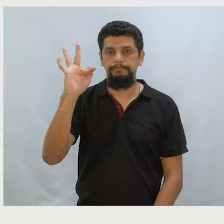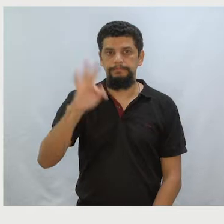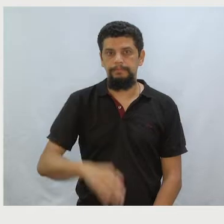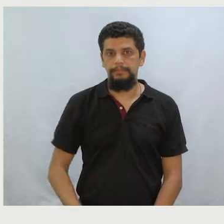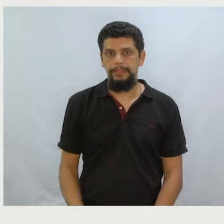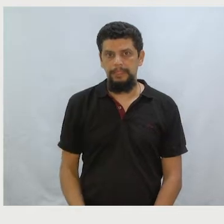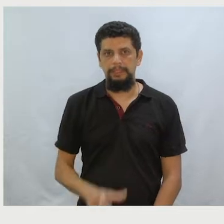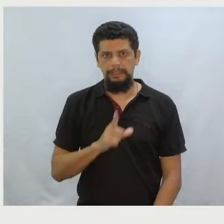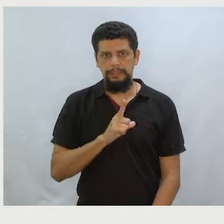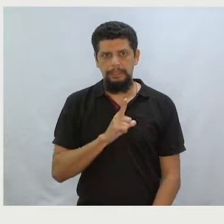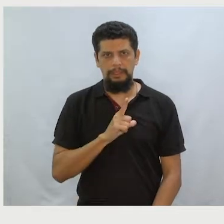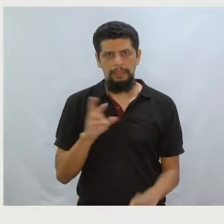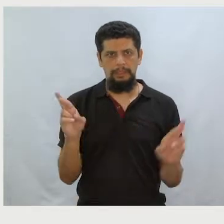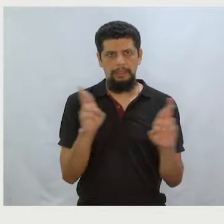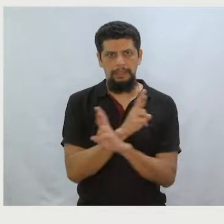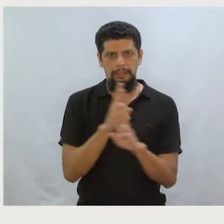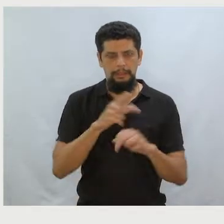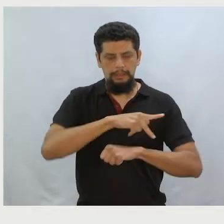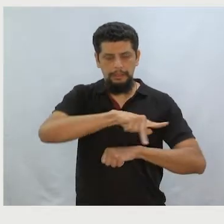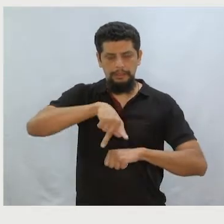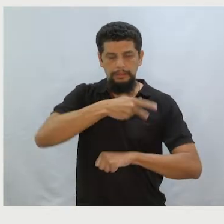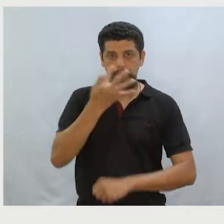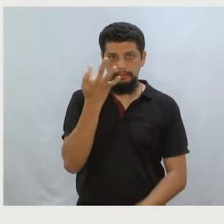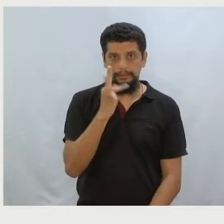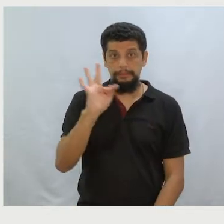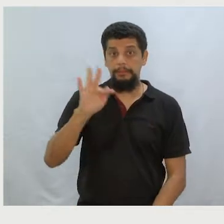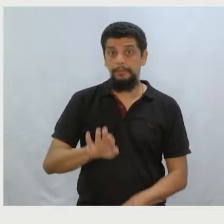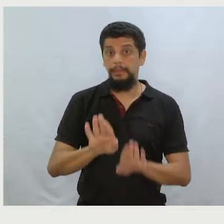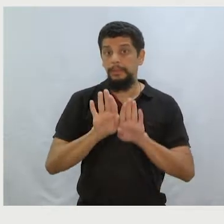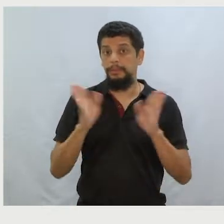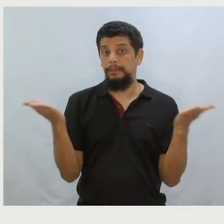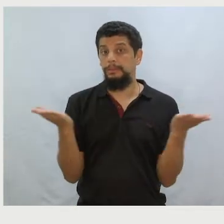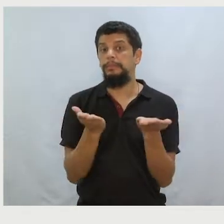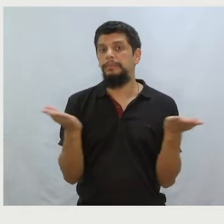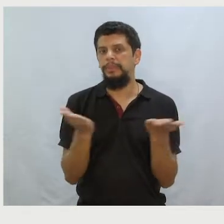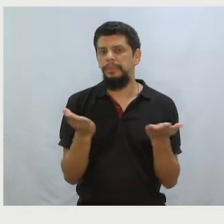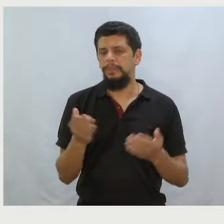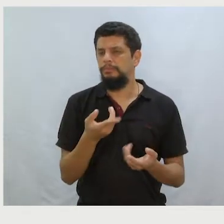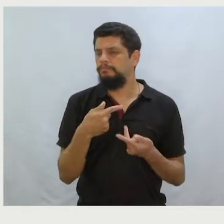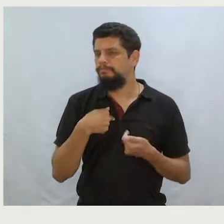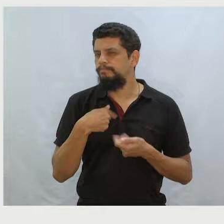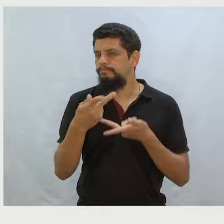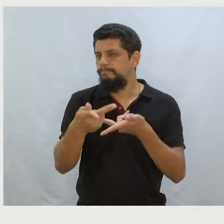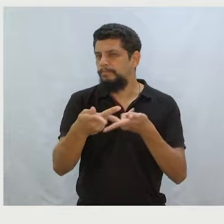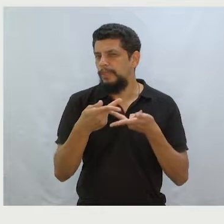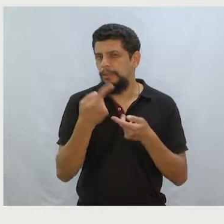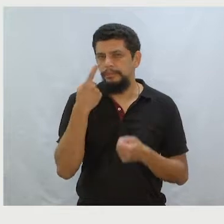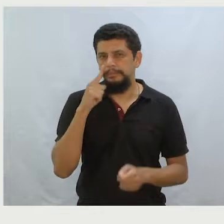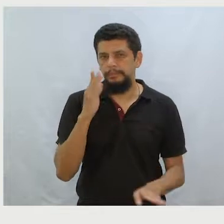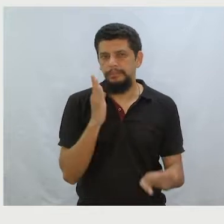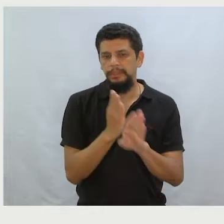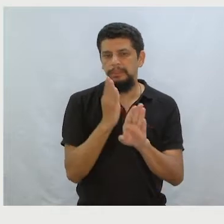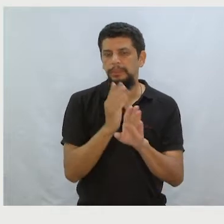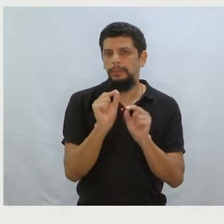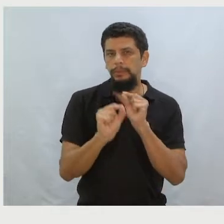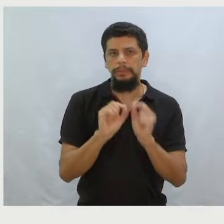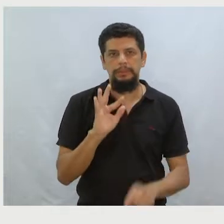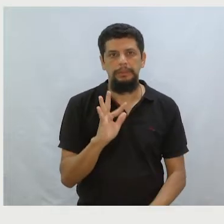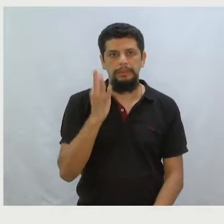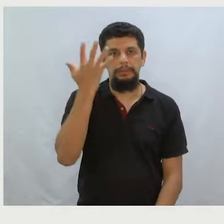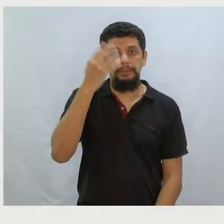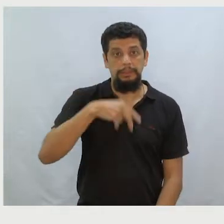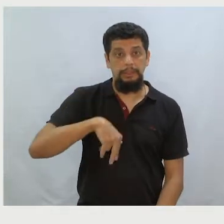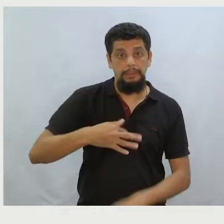de ter relação com a França mas e agora agora eu te convido a descobrir o que